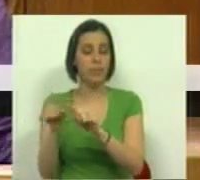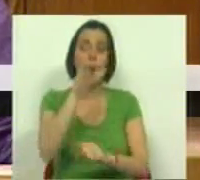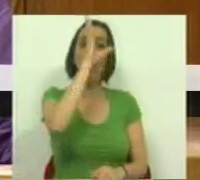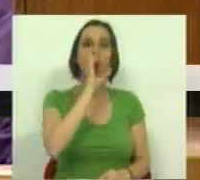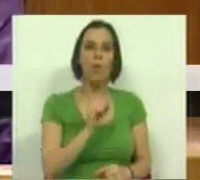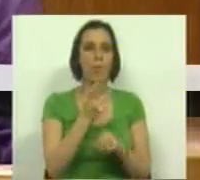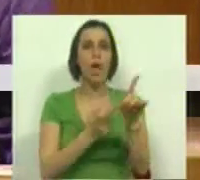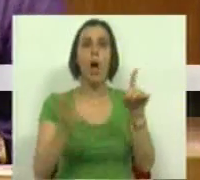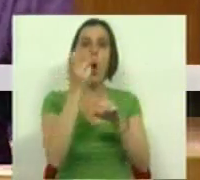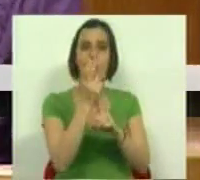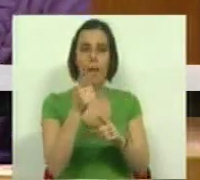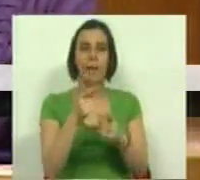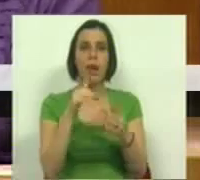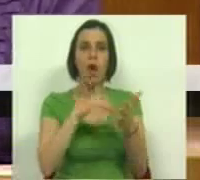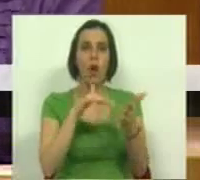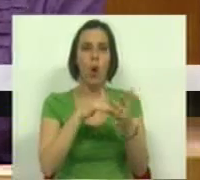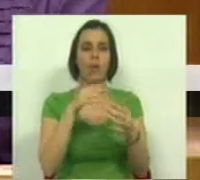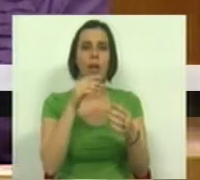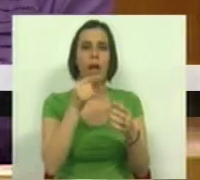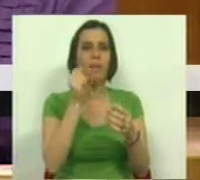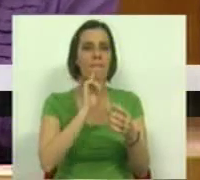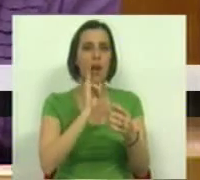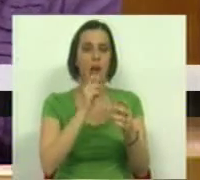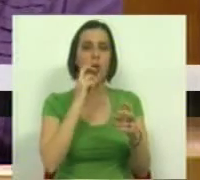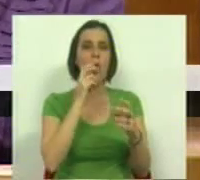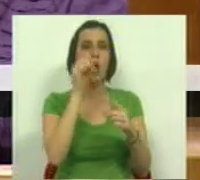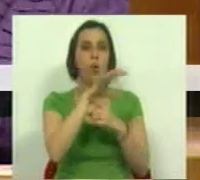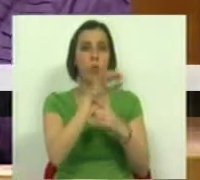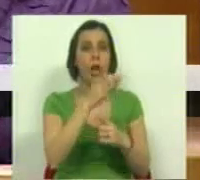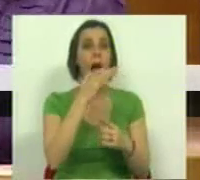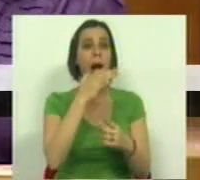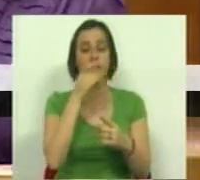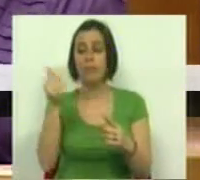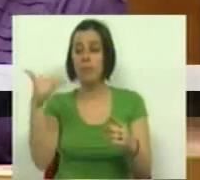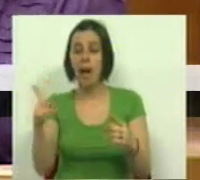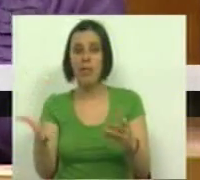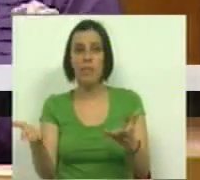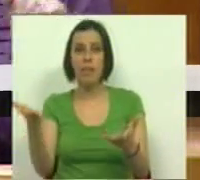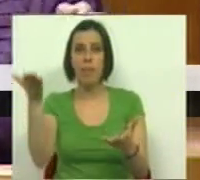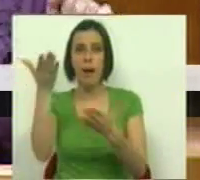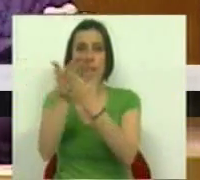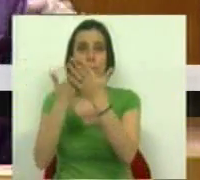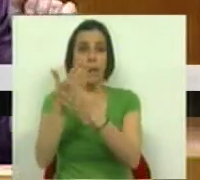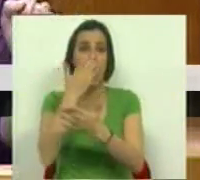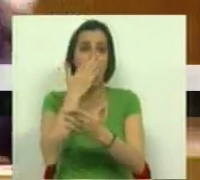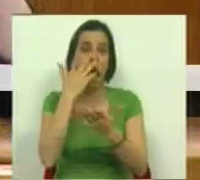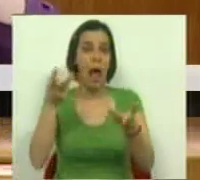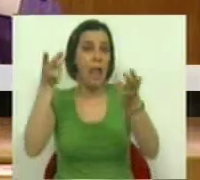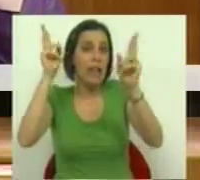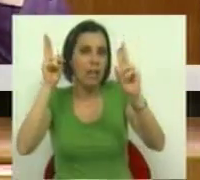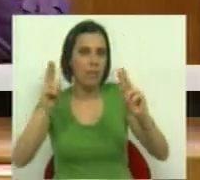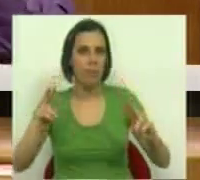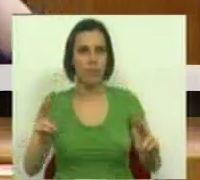o Governo aumenta a conta da luz até tornar atraentes as tarifas mais caras do mercado supostamente